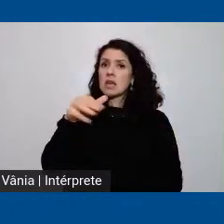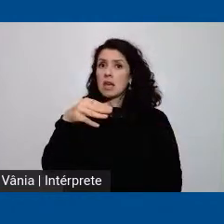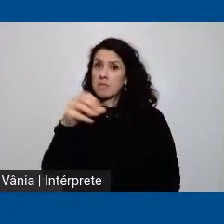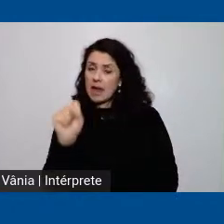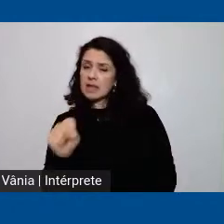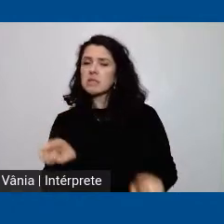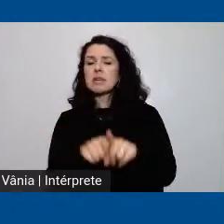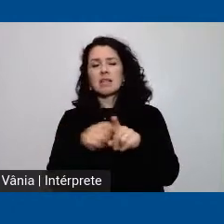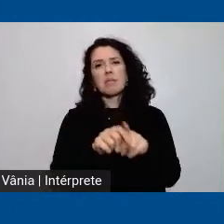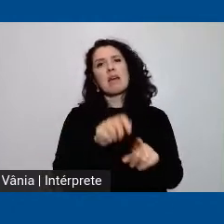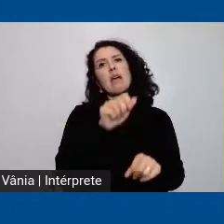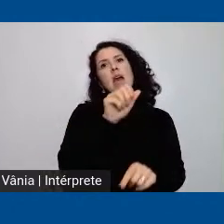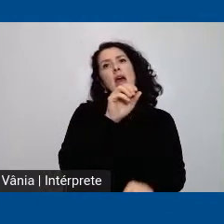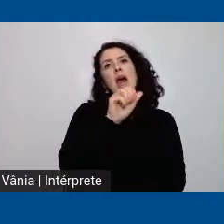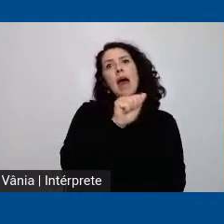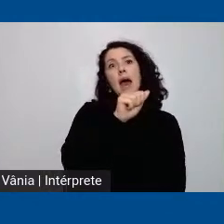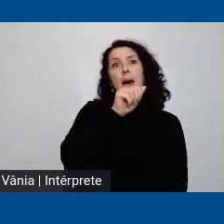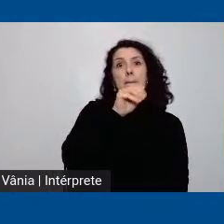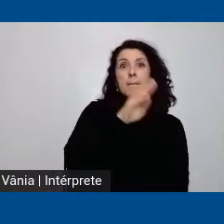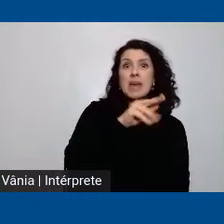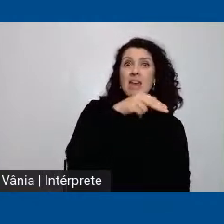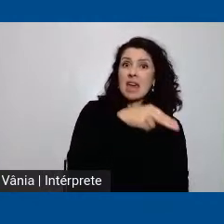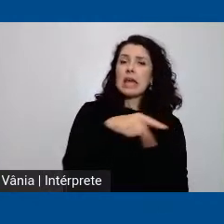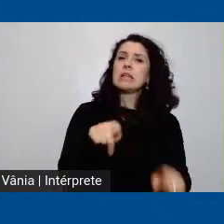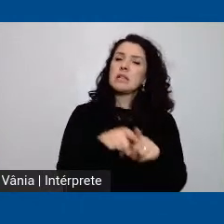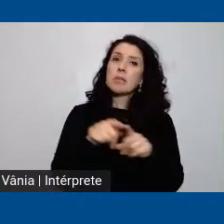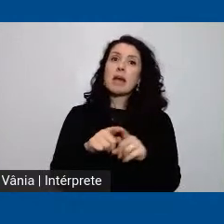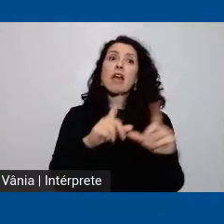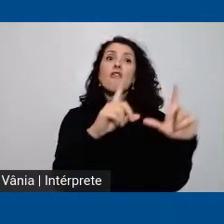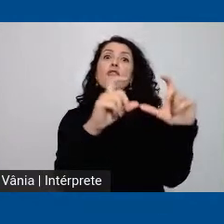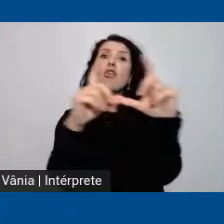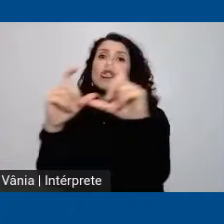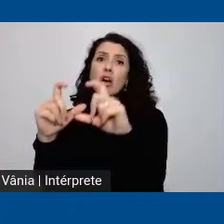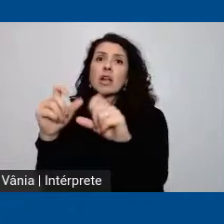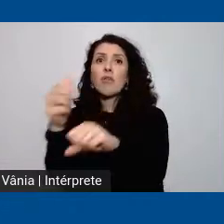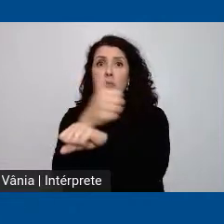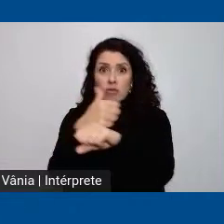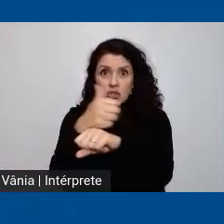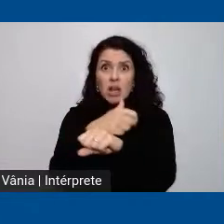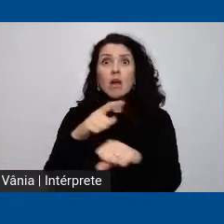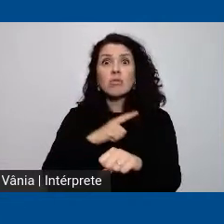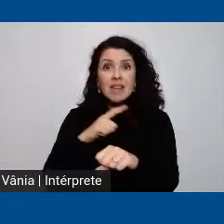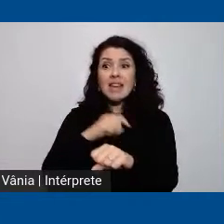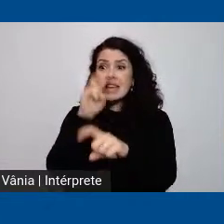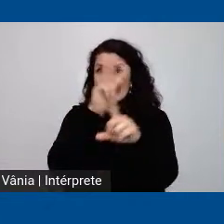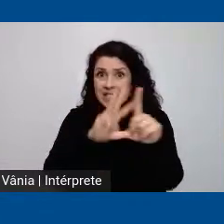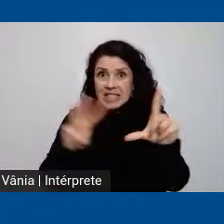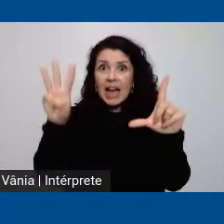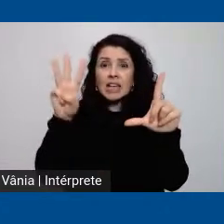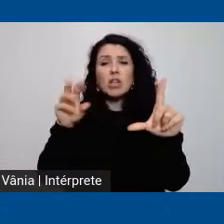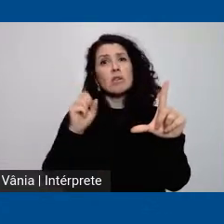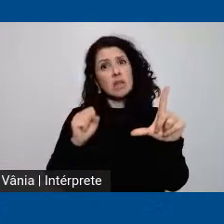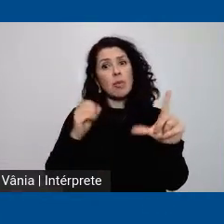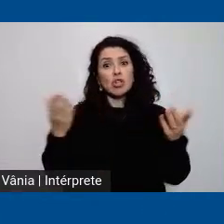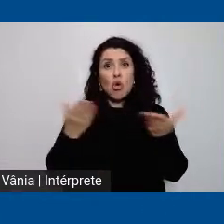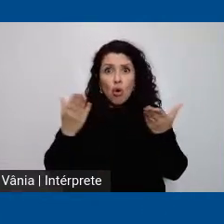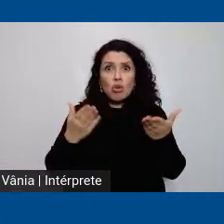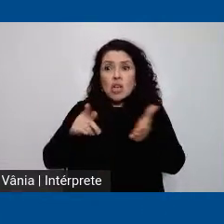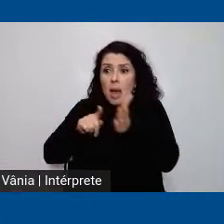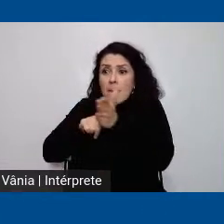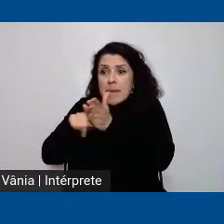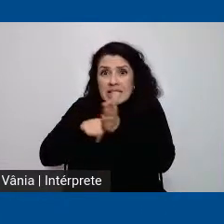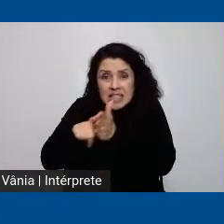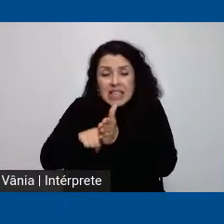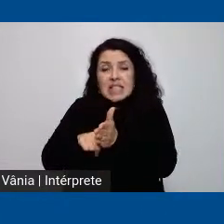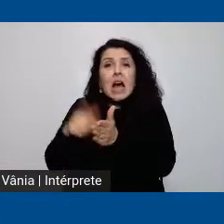né? Até dos próprios fotógrafos, permitem que você faça hoje uma pesquisa